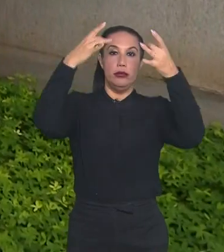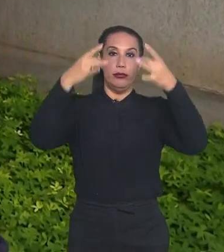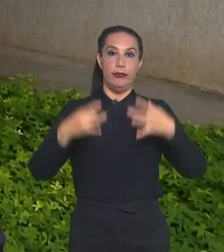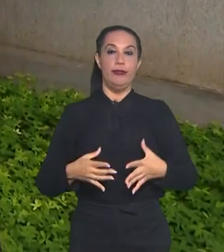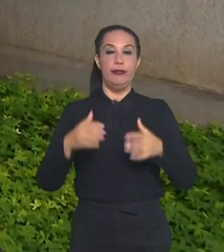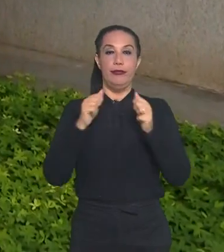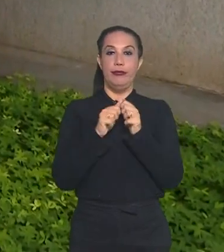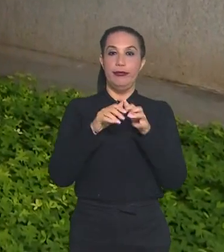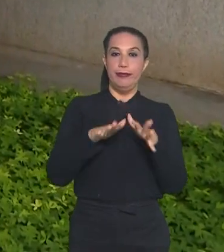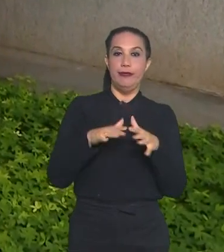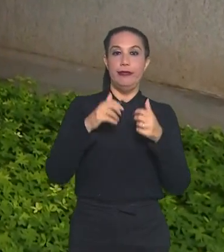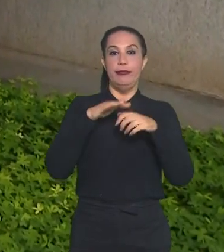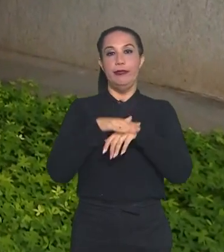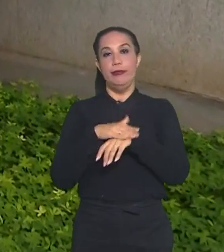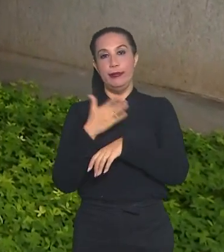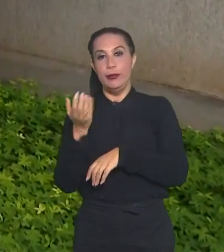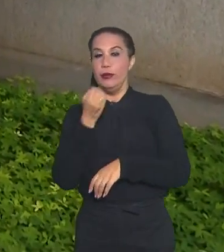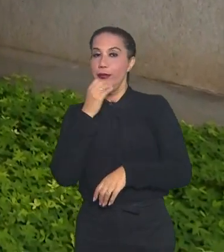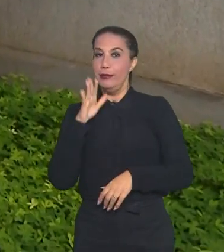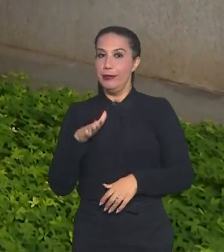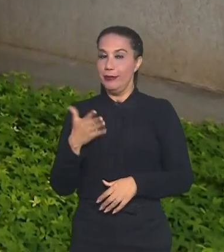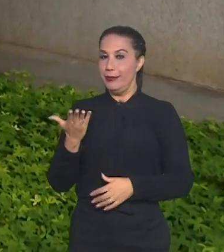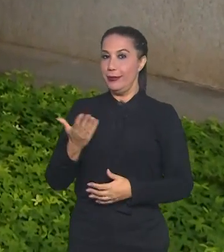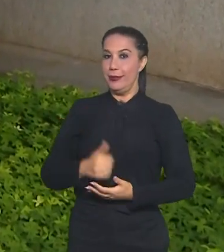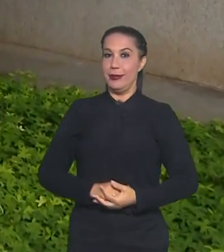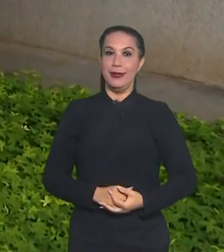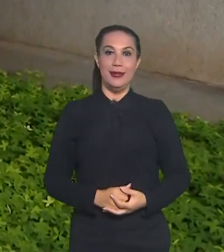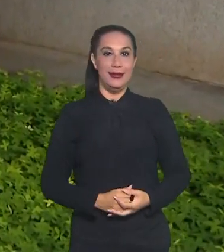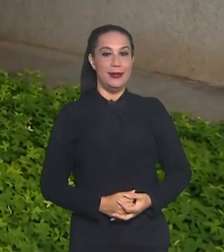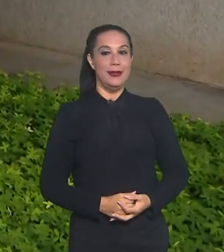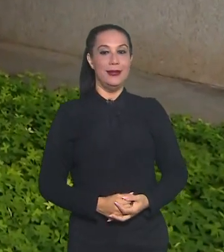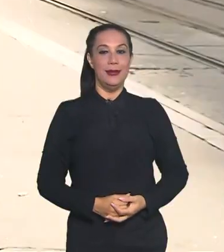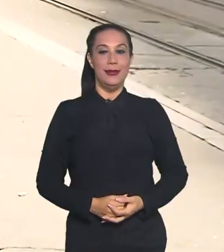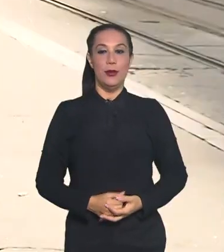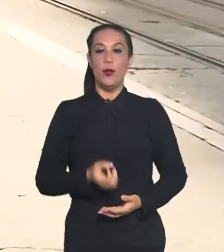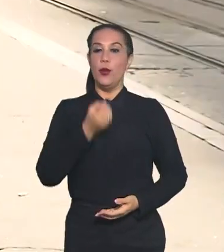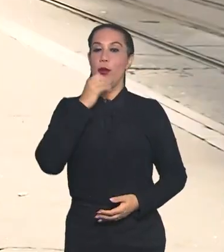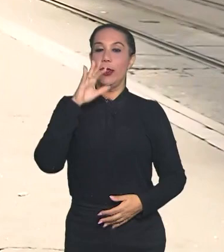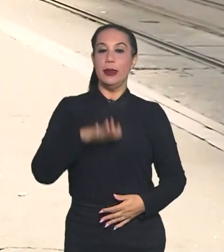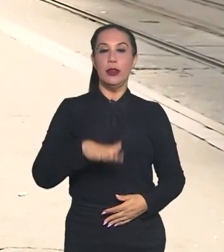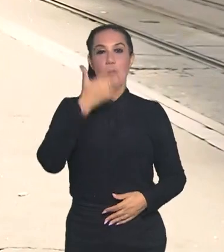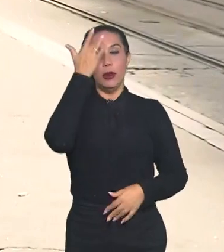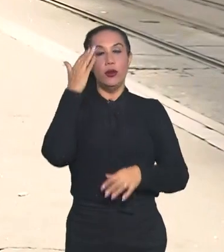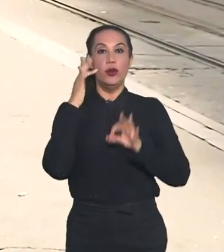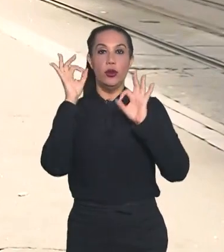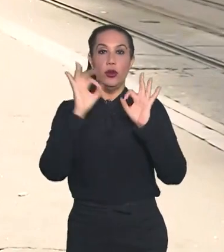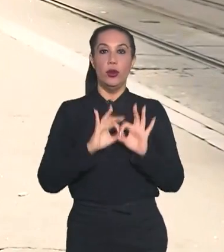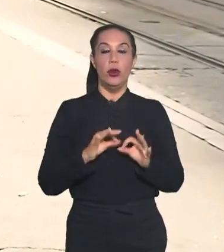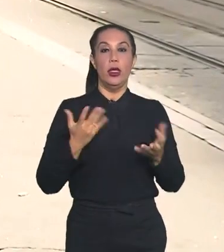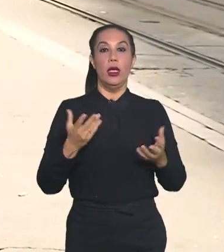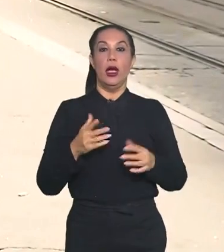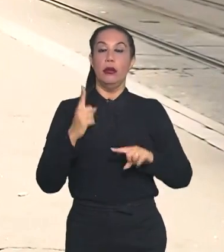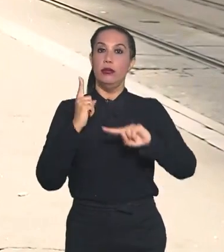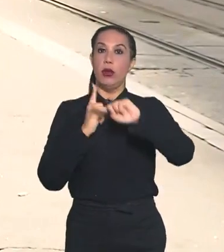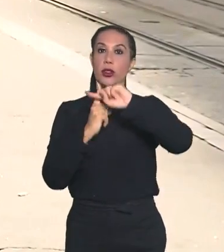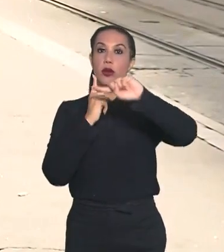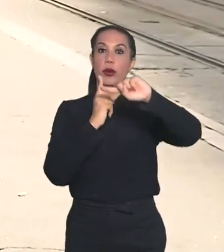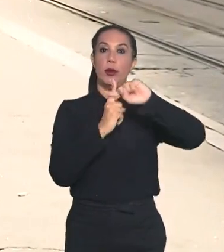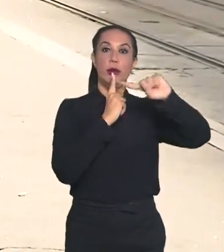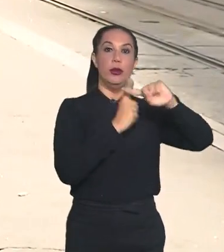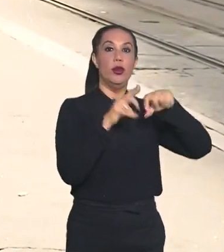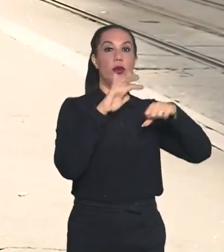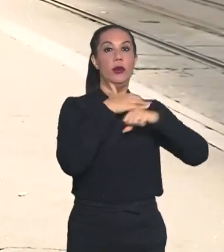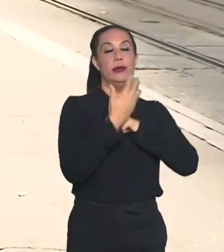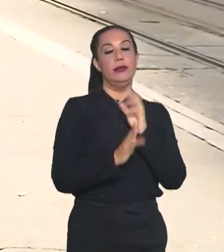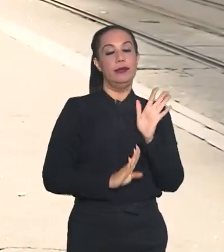pandemia. Conversando com você, Priscila, boa tarde. Boa tarde, Maurício. Boa tarde a todos. A taxa de positividade tem crescido